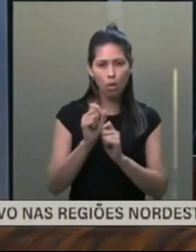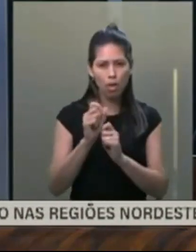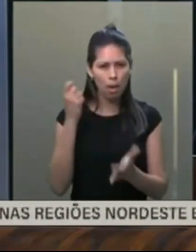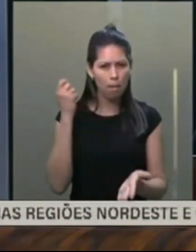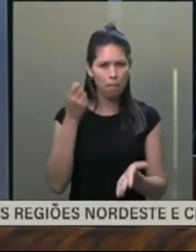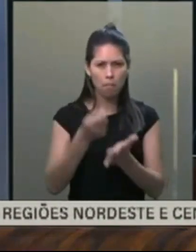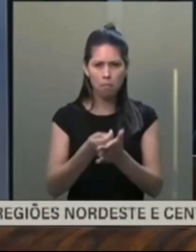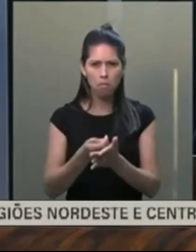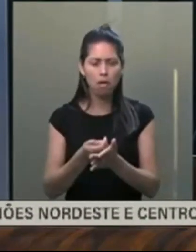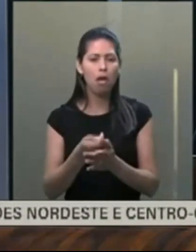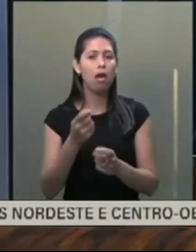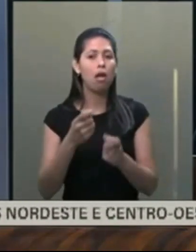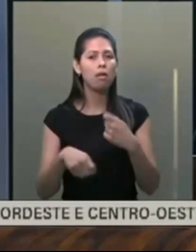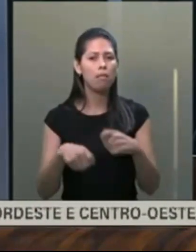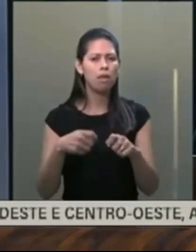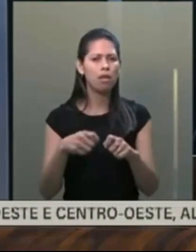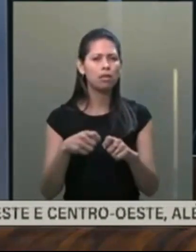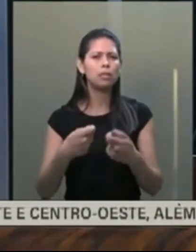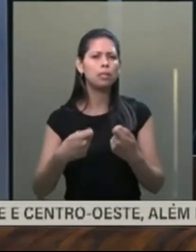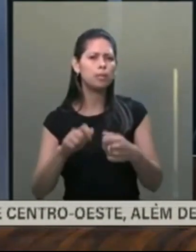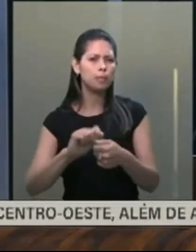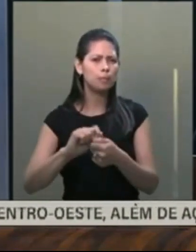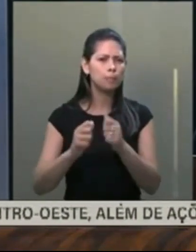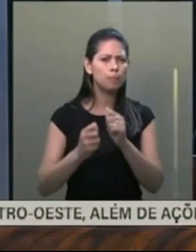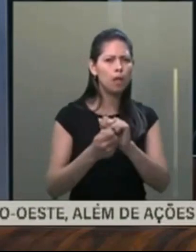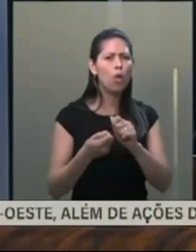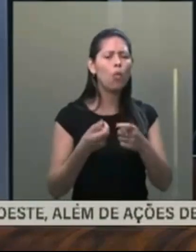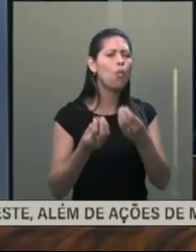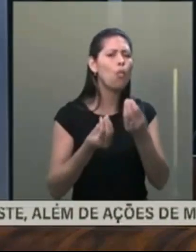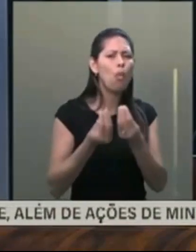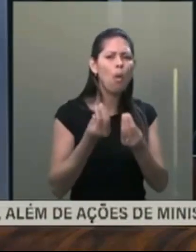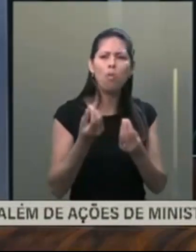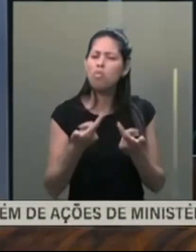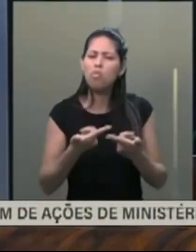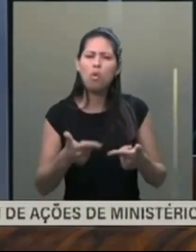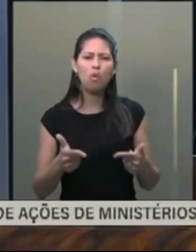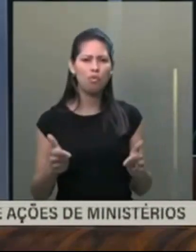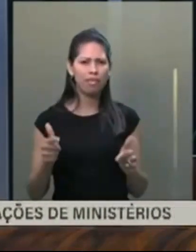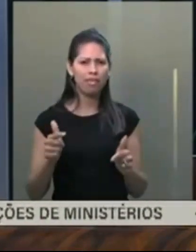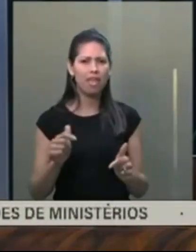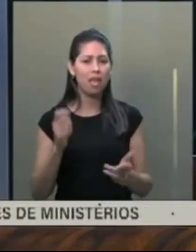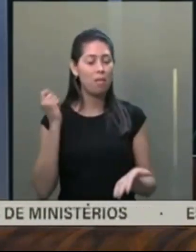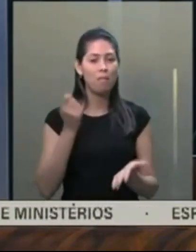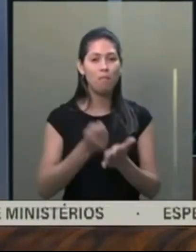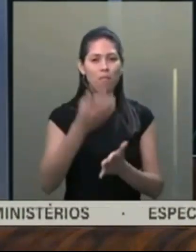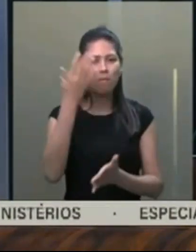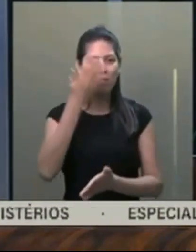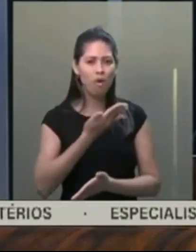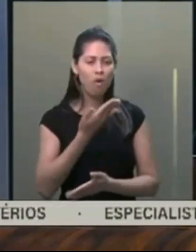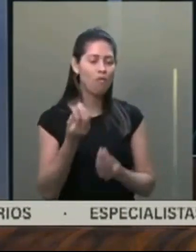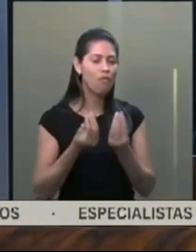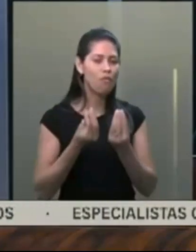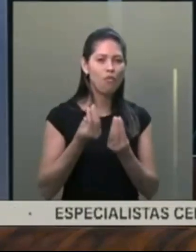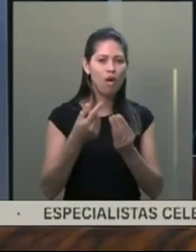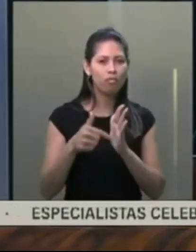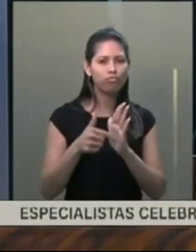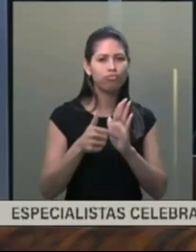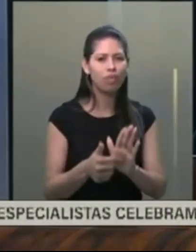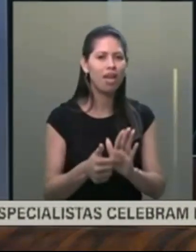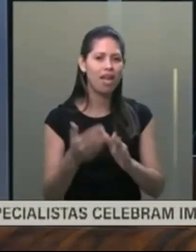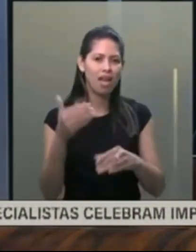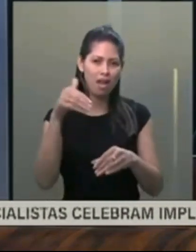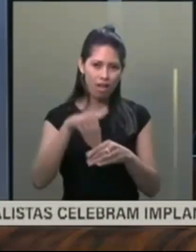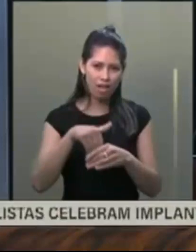abusiva por não haver provas suficientes sobre a interferência no resultado